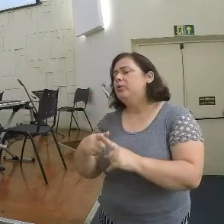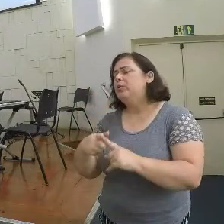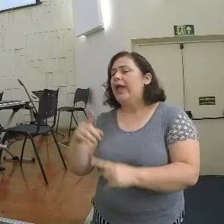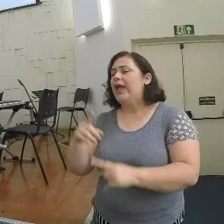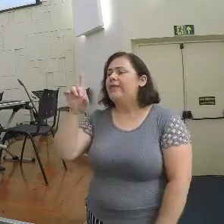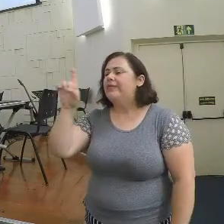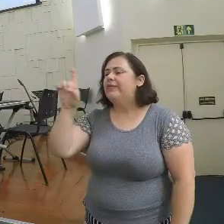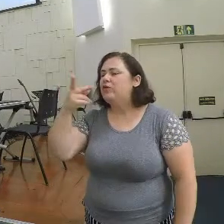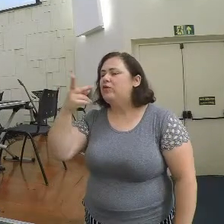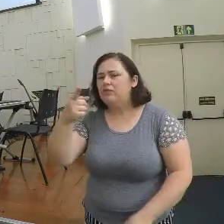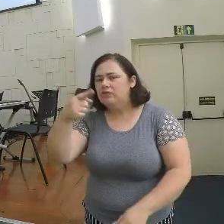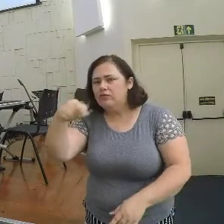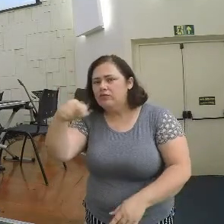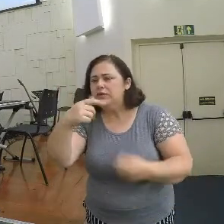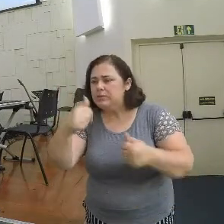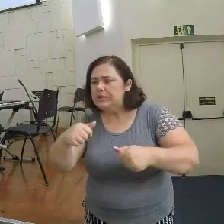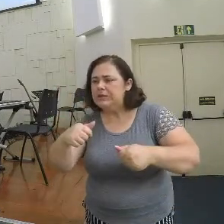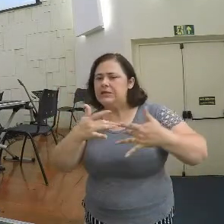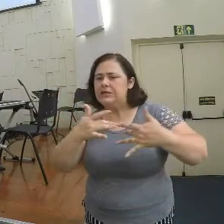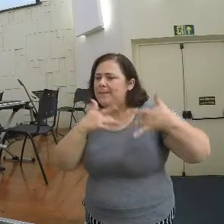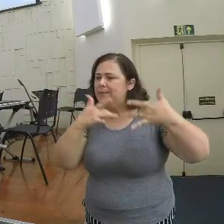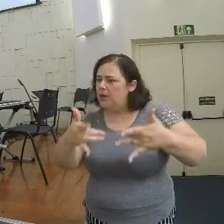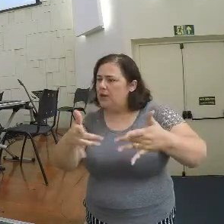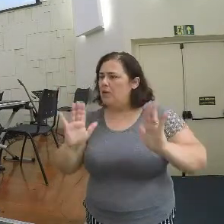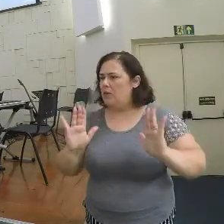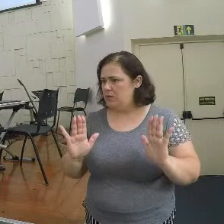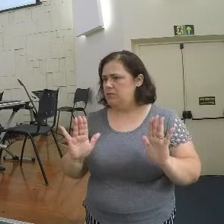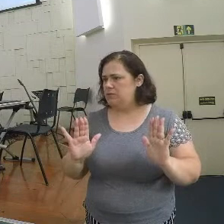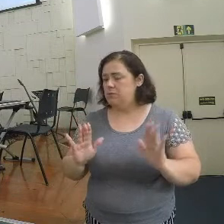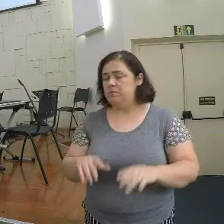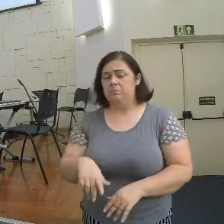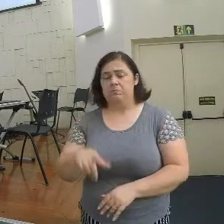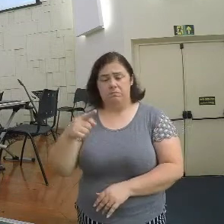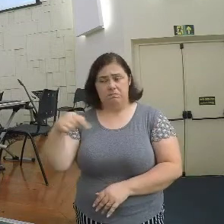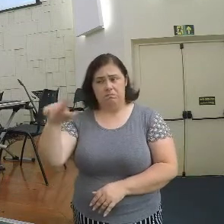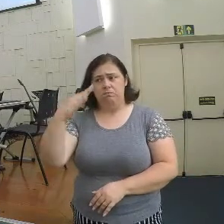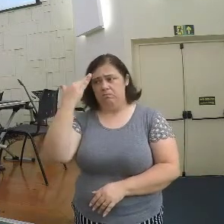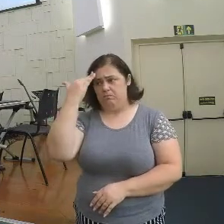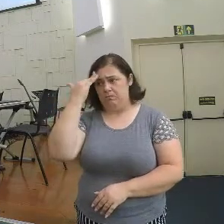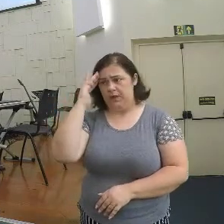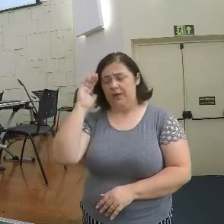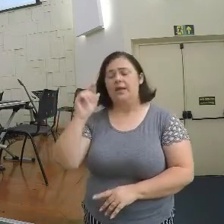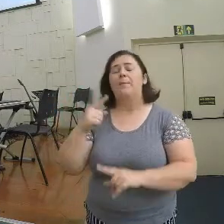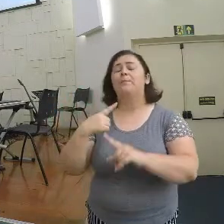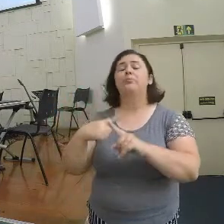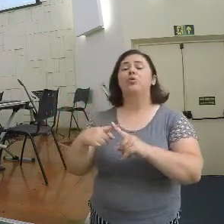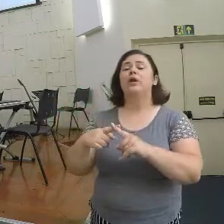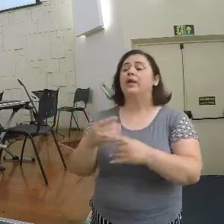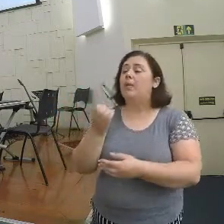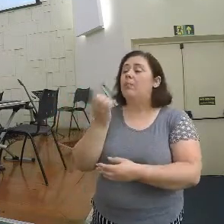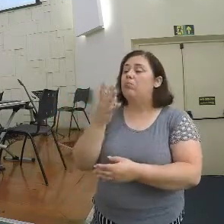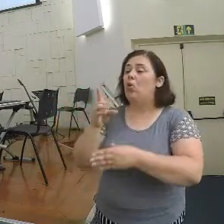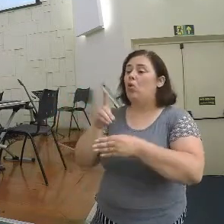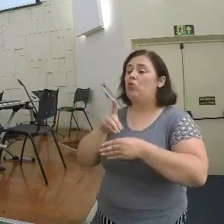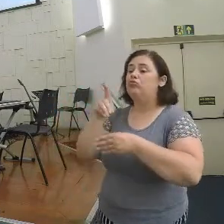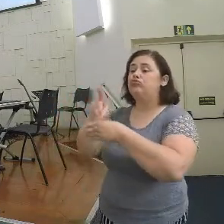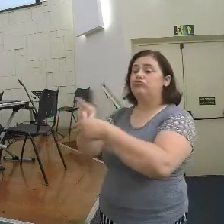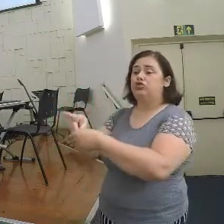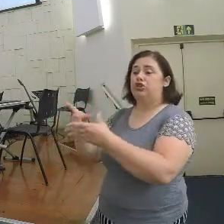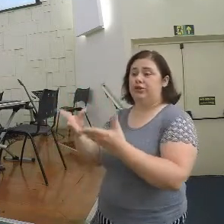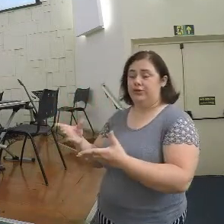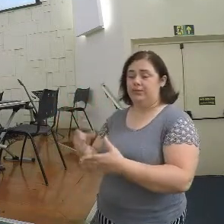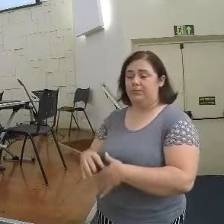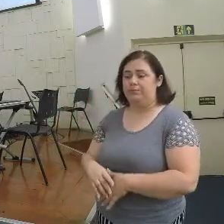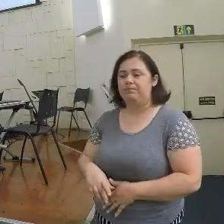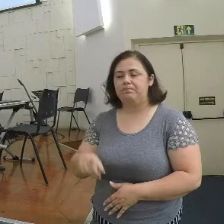o dízimo. Você entenderá porque Jesus reafirmou que é bom dar o dízimo. Veja